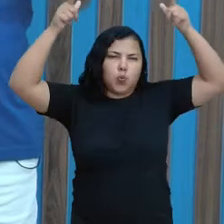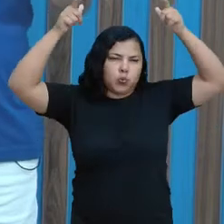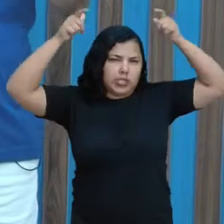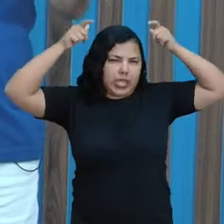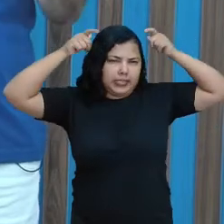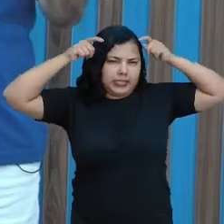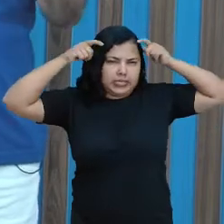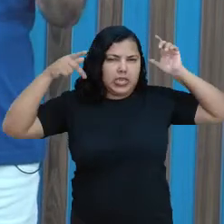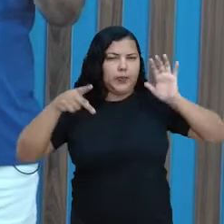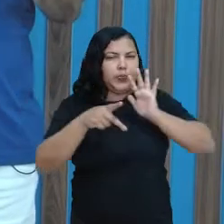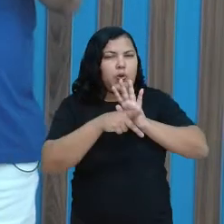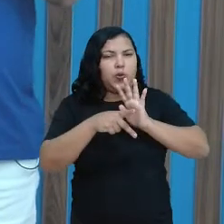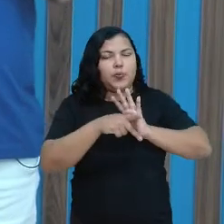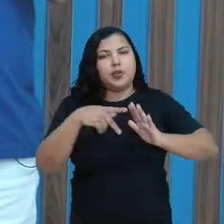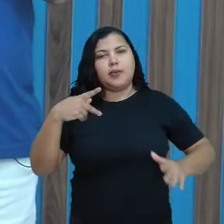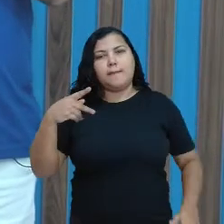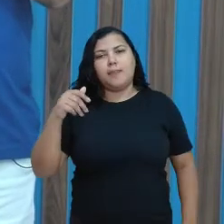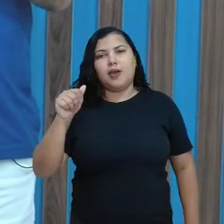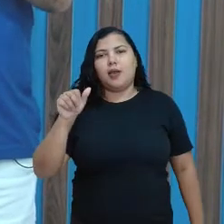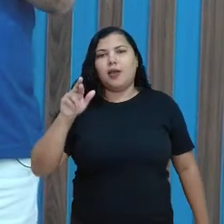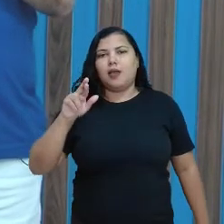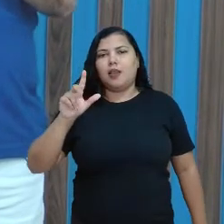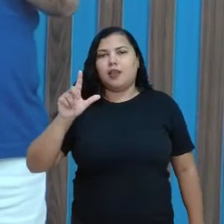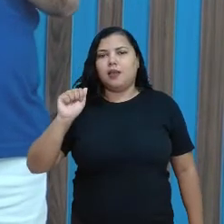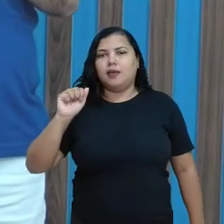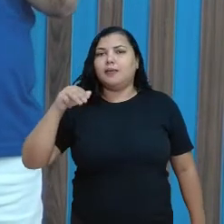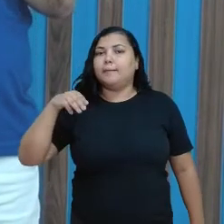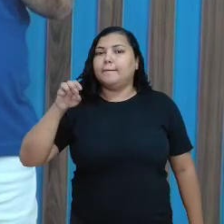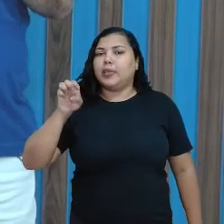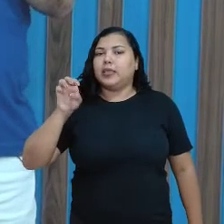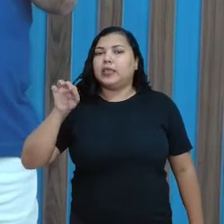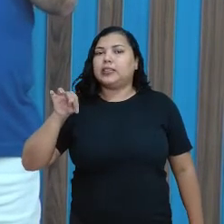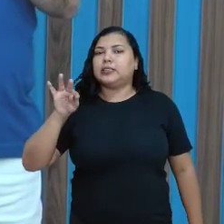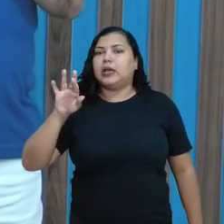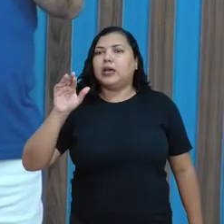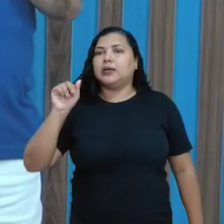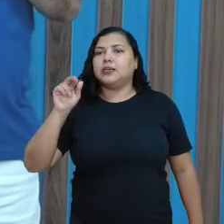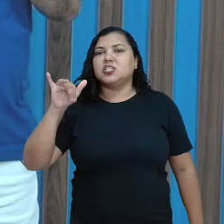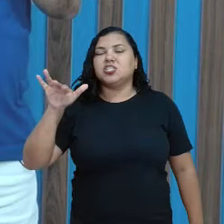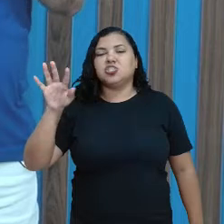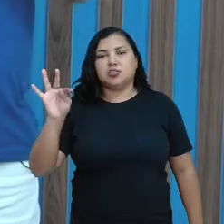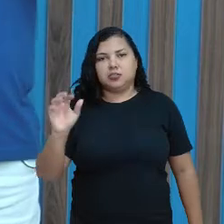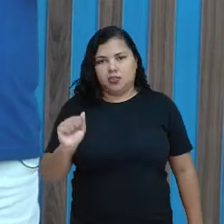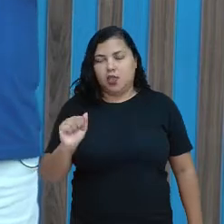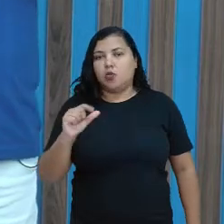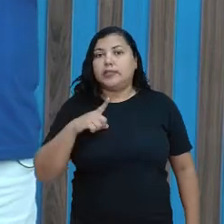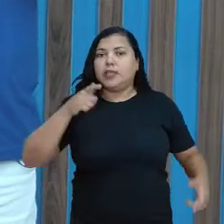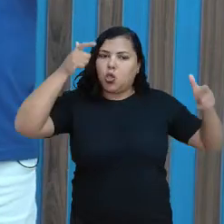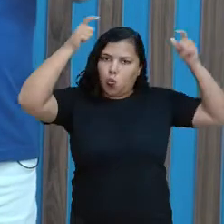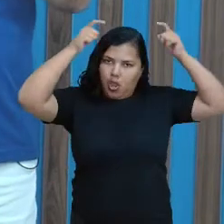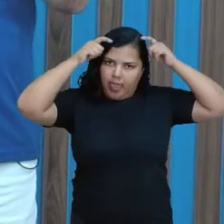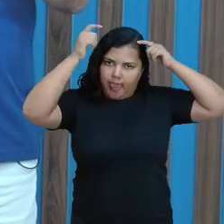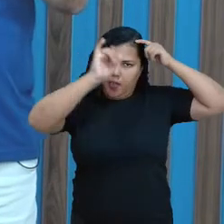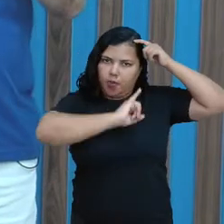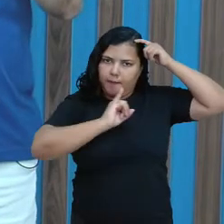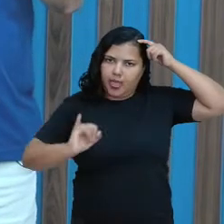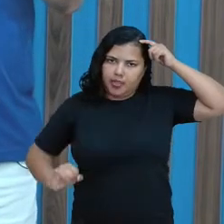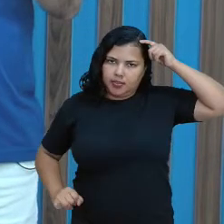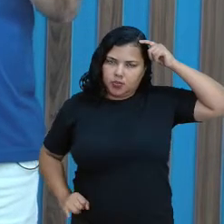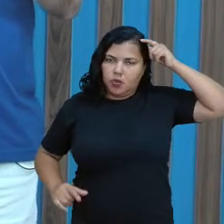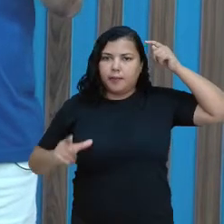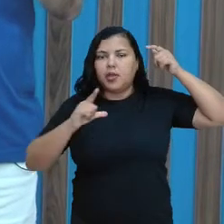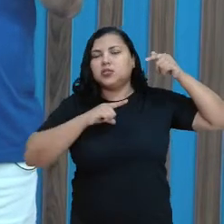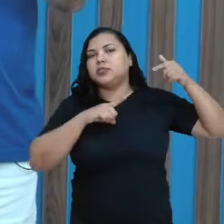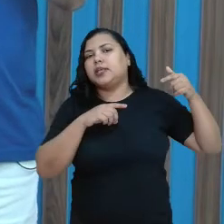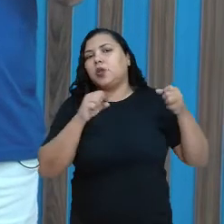digamos, parlamentarista, né, onde você tem o rei, o imperador, mas seus poderes limitados ali